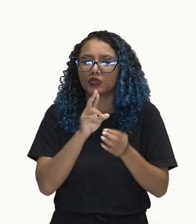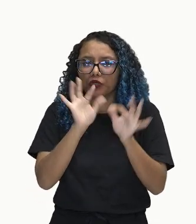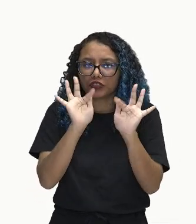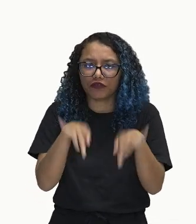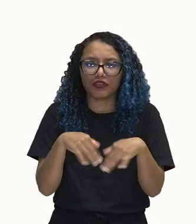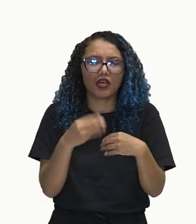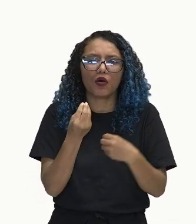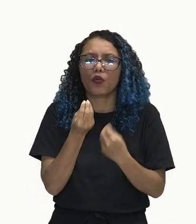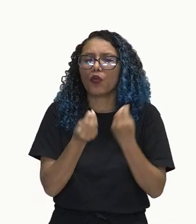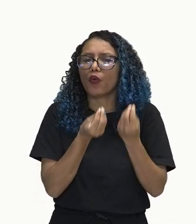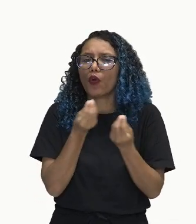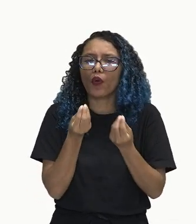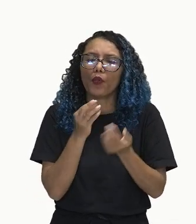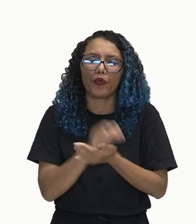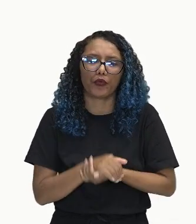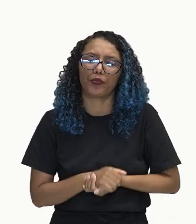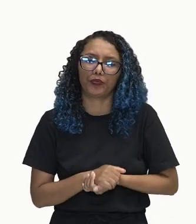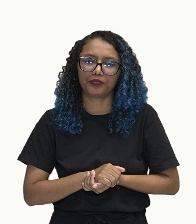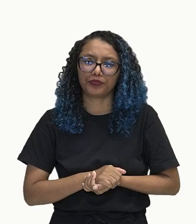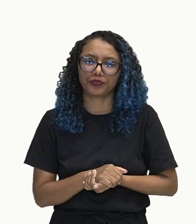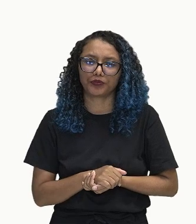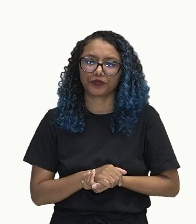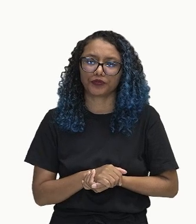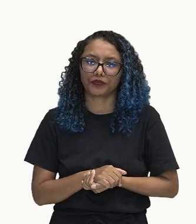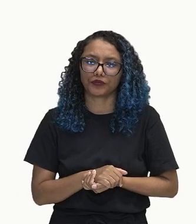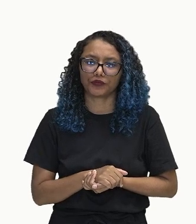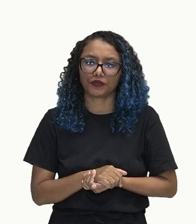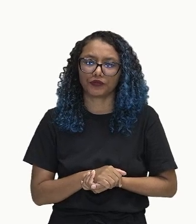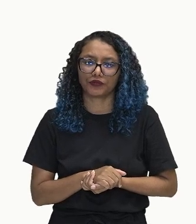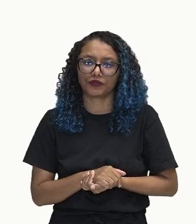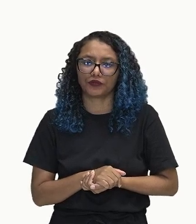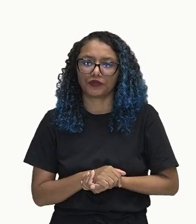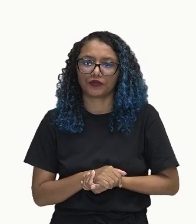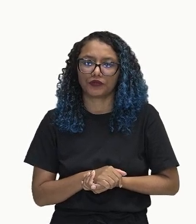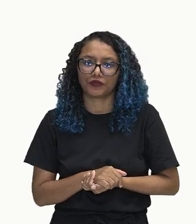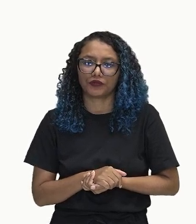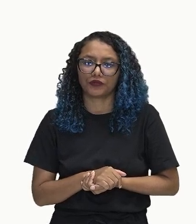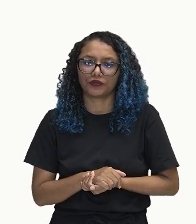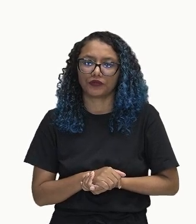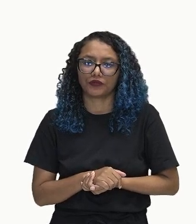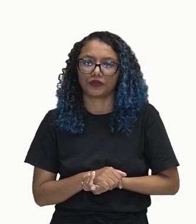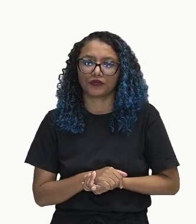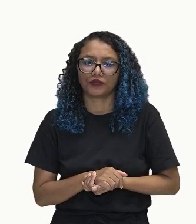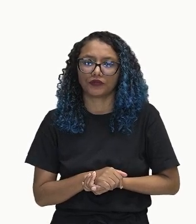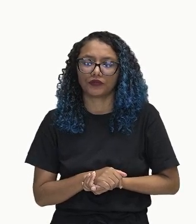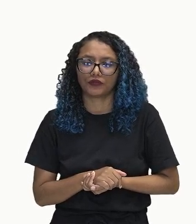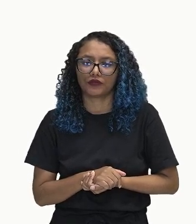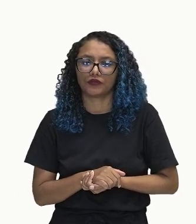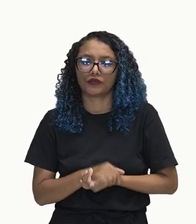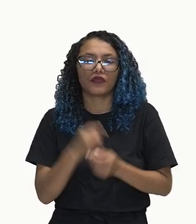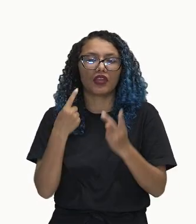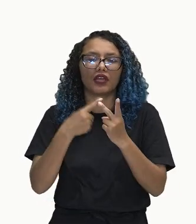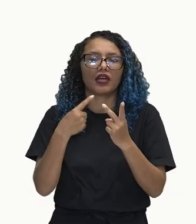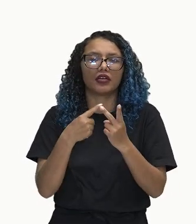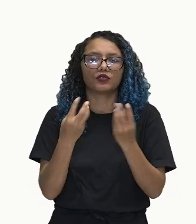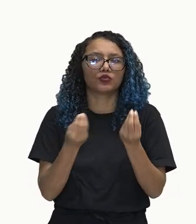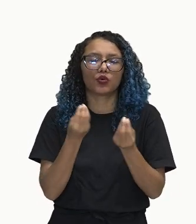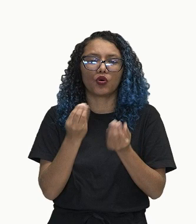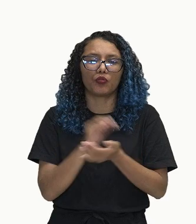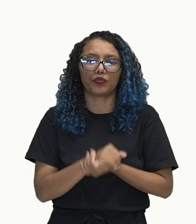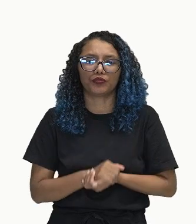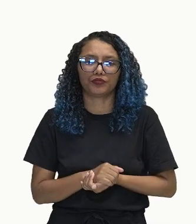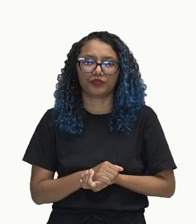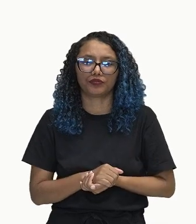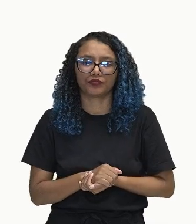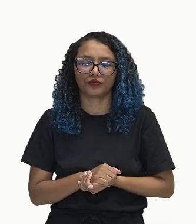nossa, aliás, as raízes dessa nossa função, né? As raízes são iguais a